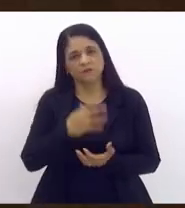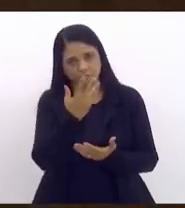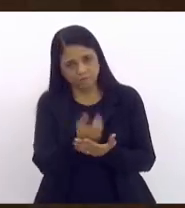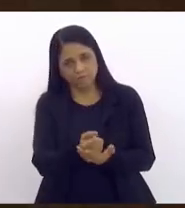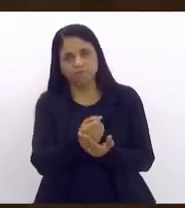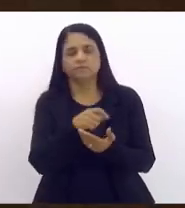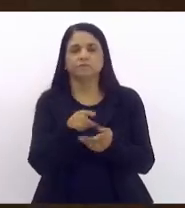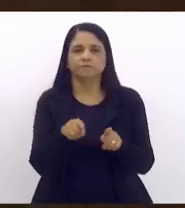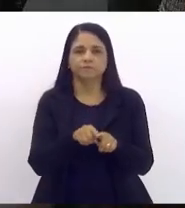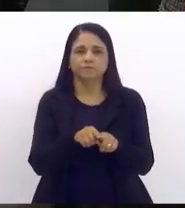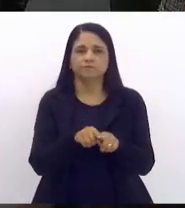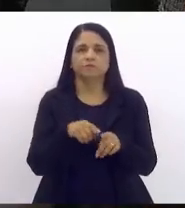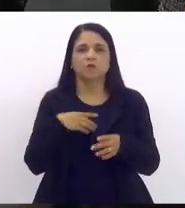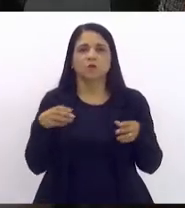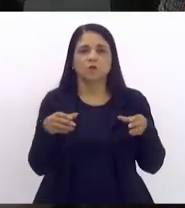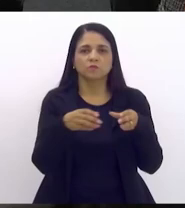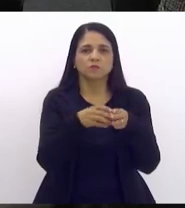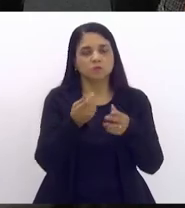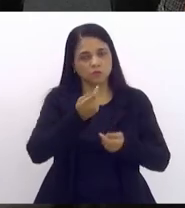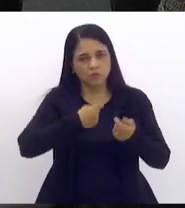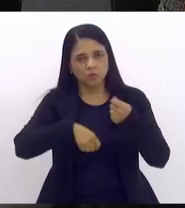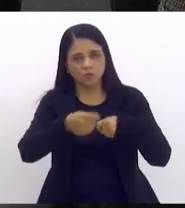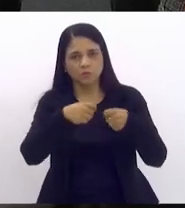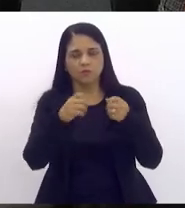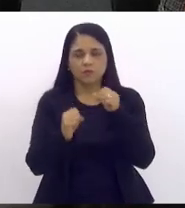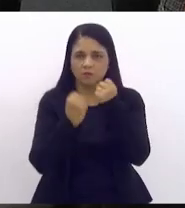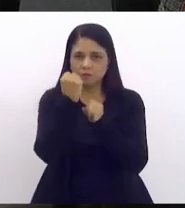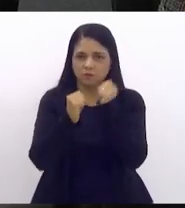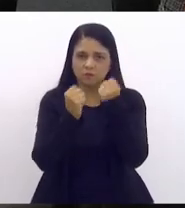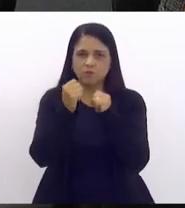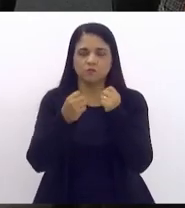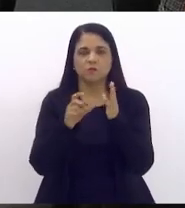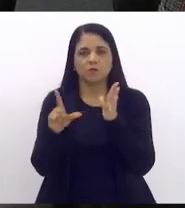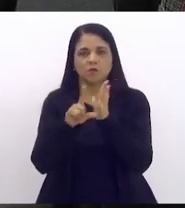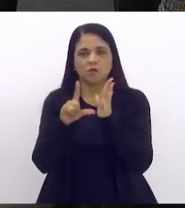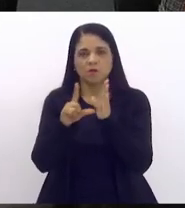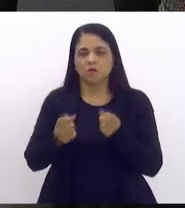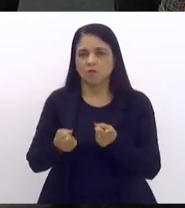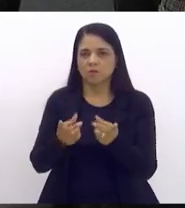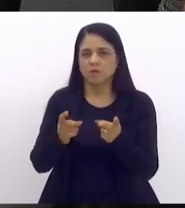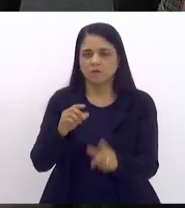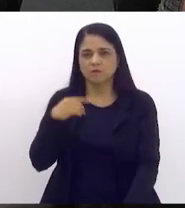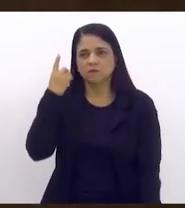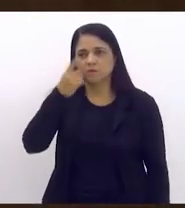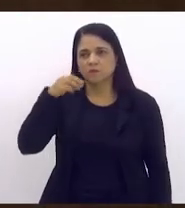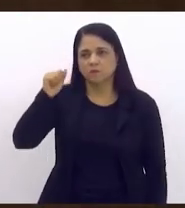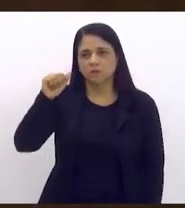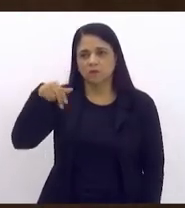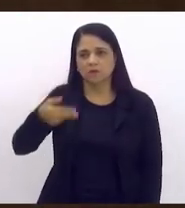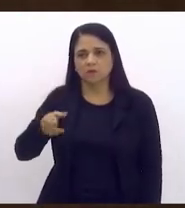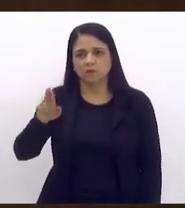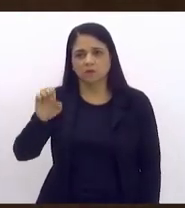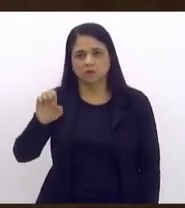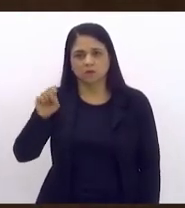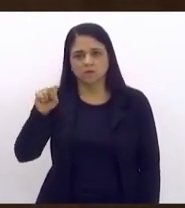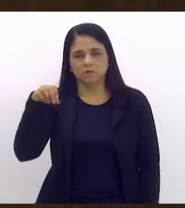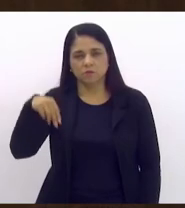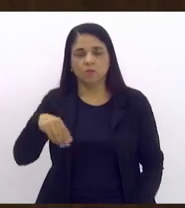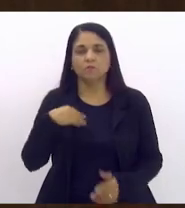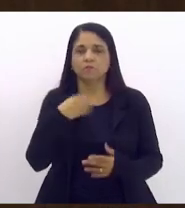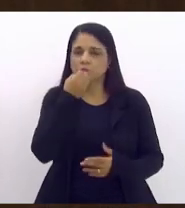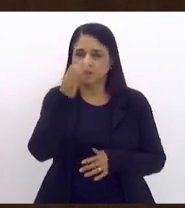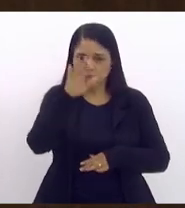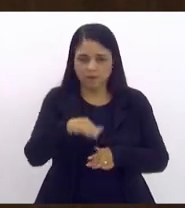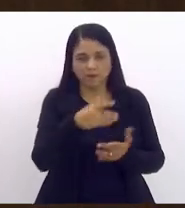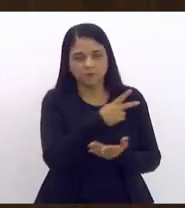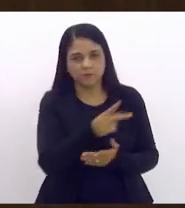Favorável, presidente. Pela Comissão de Economia, Indústria e Comércio, deputado Anderson Moraes. Boa tarde, presidente. Parecer favorável com